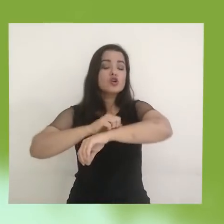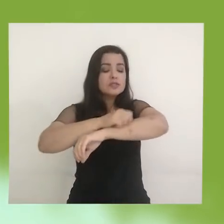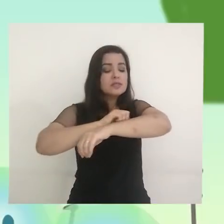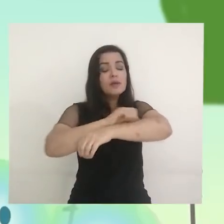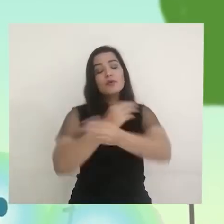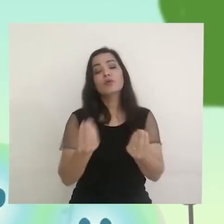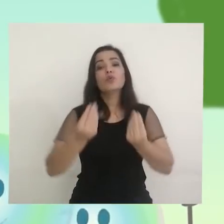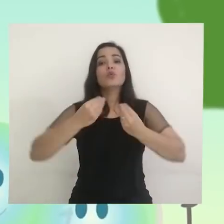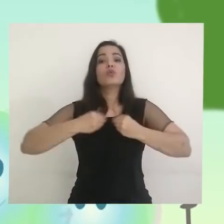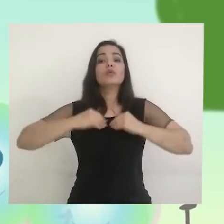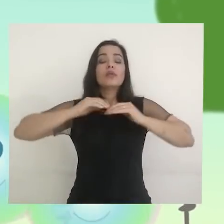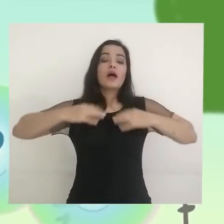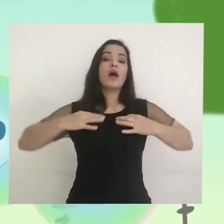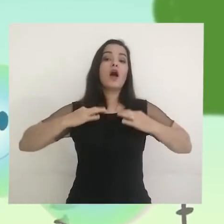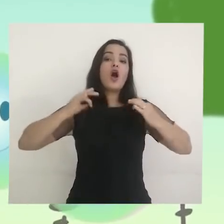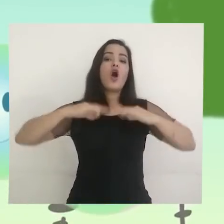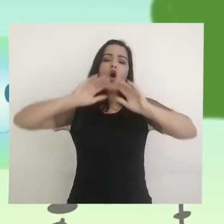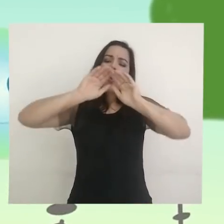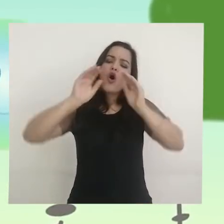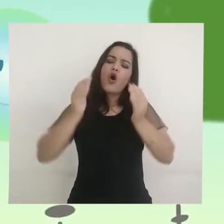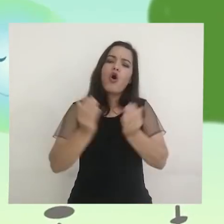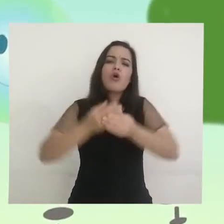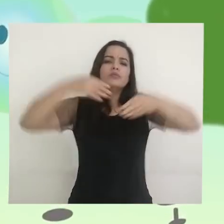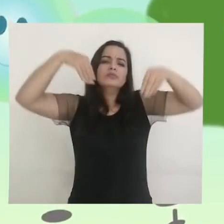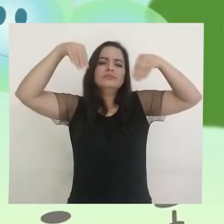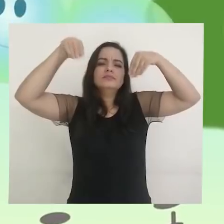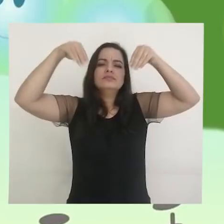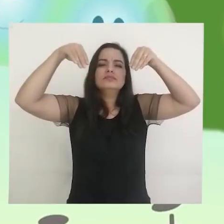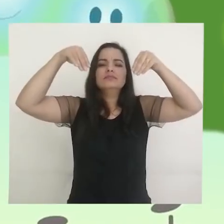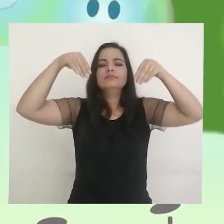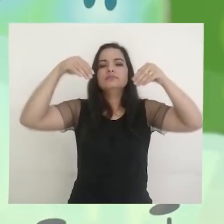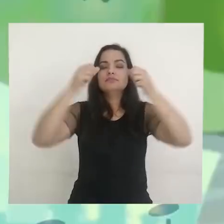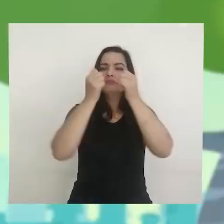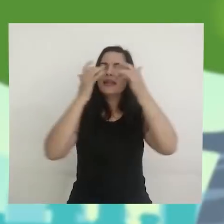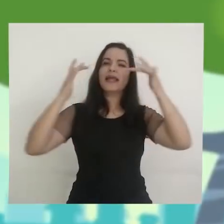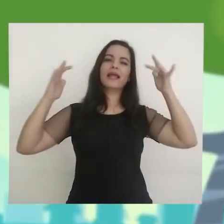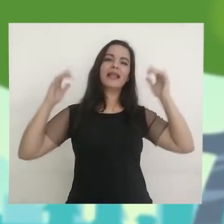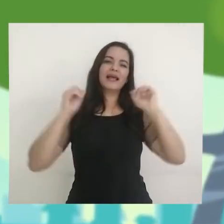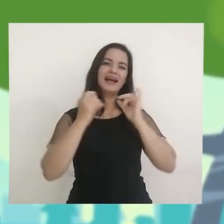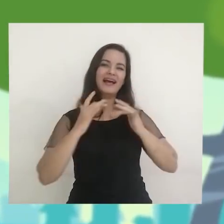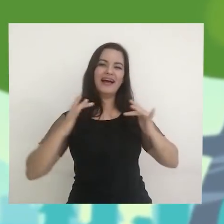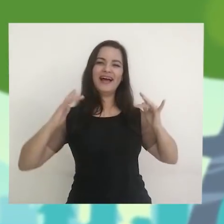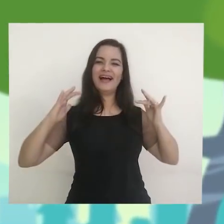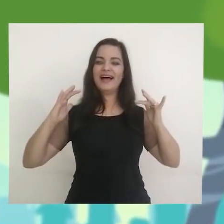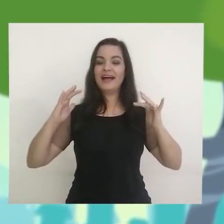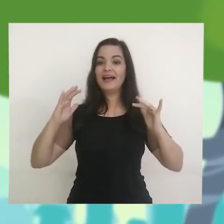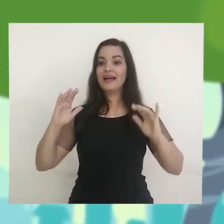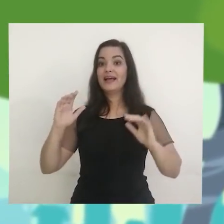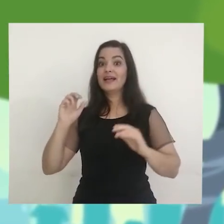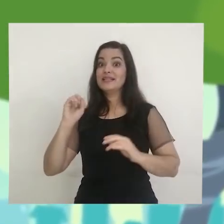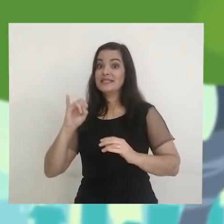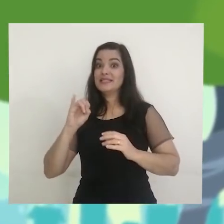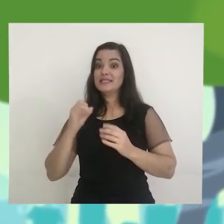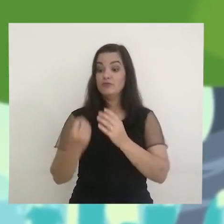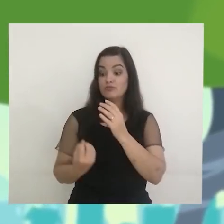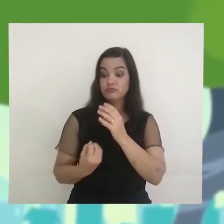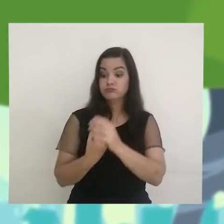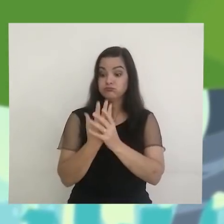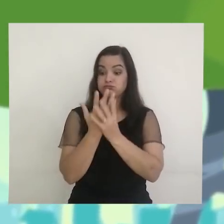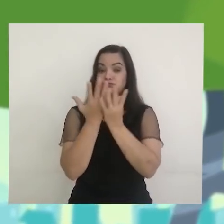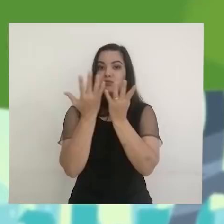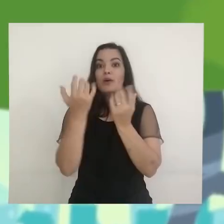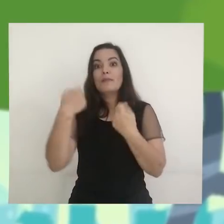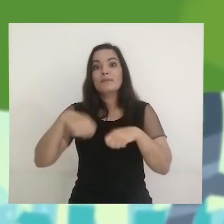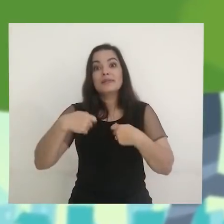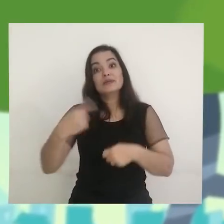uma roupa transparente, uma película flexível e reluzente. Pra gente nascer basta alguém nos soprar